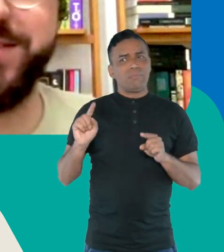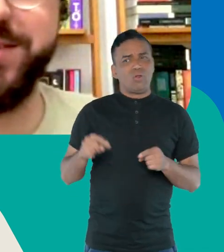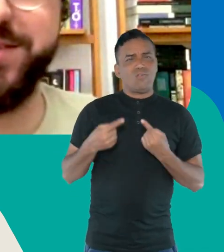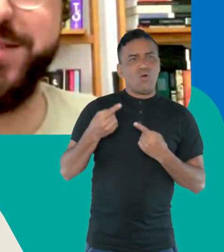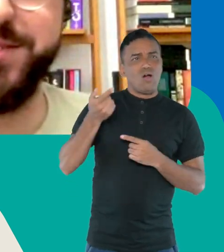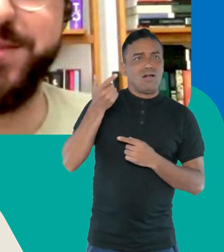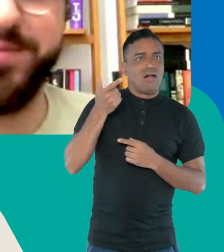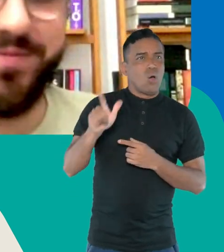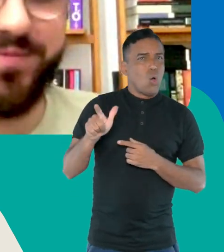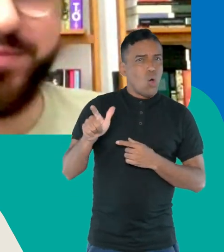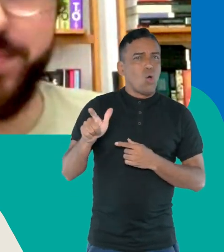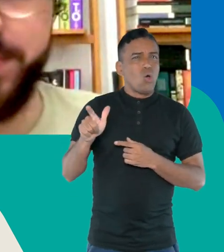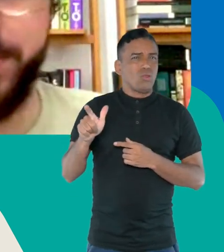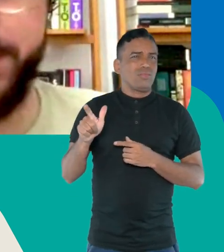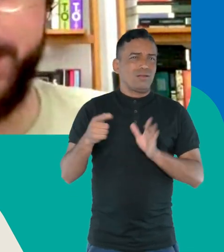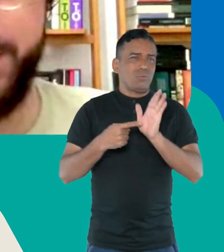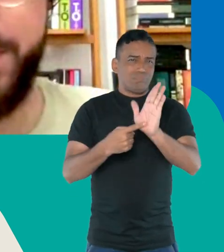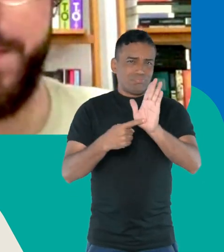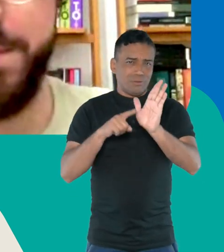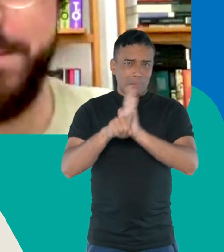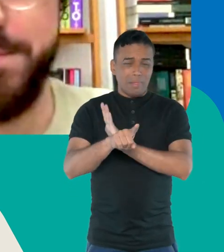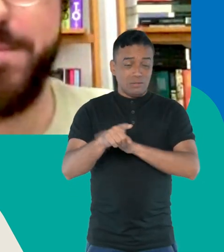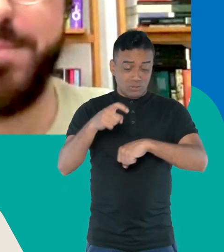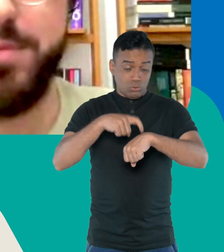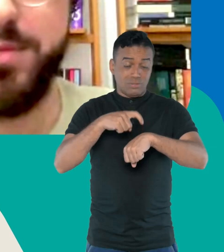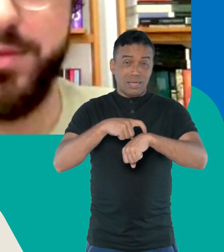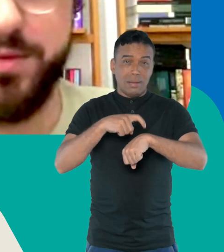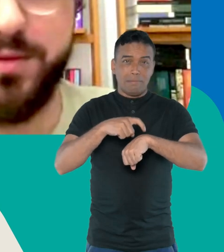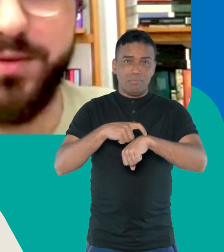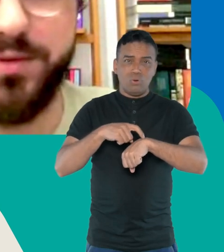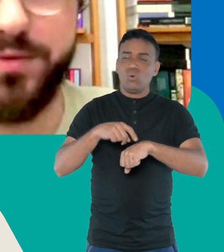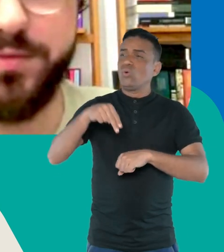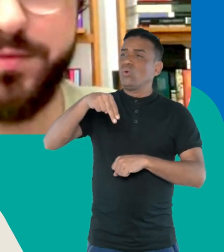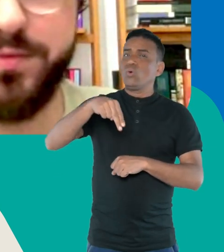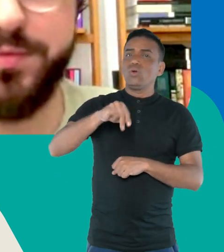que eu tinha trazido aqui para você, não sei como é que está nosso tempo aqui, Nina.